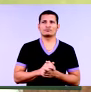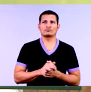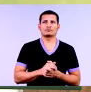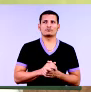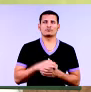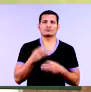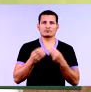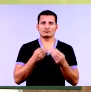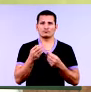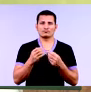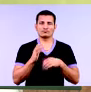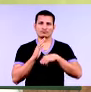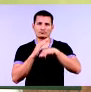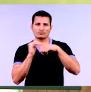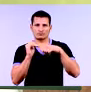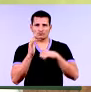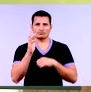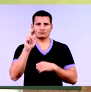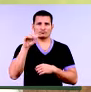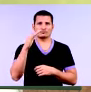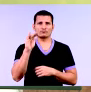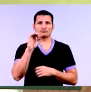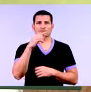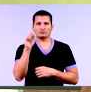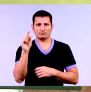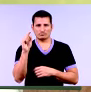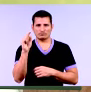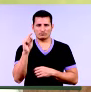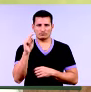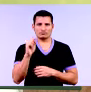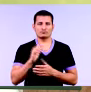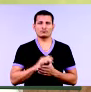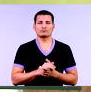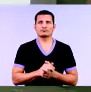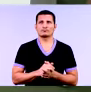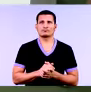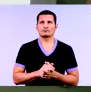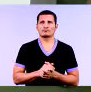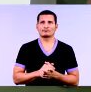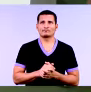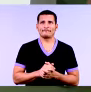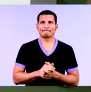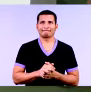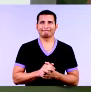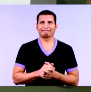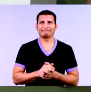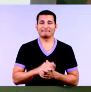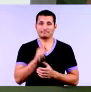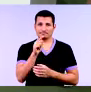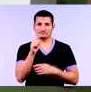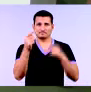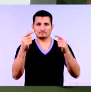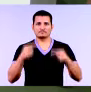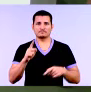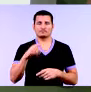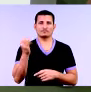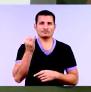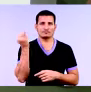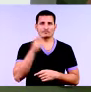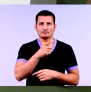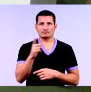que a gente chama uma função passando como parâmetro, né, os valores? Isso. Essa questão ela é importante para que vocês